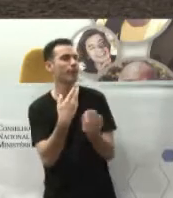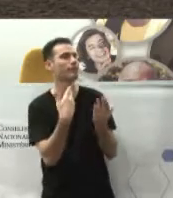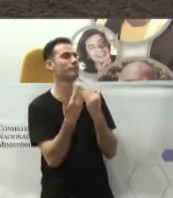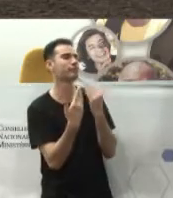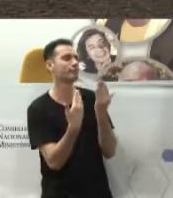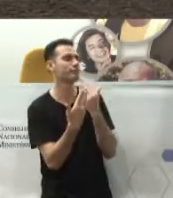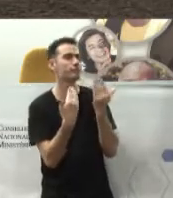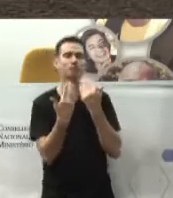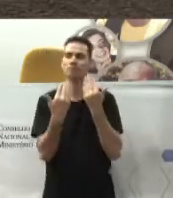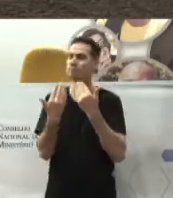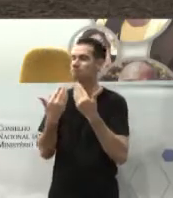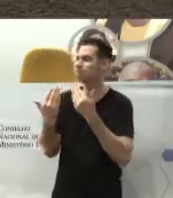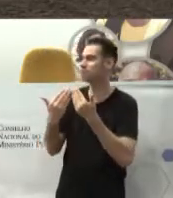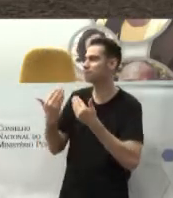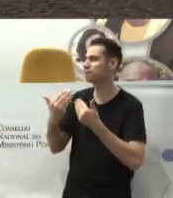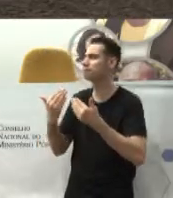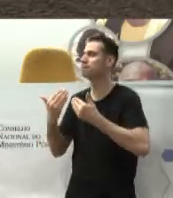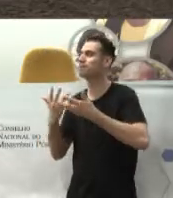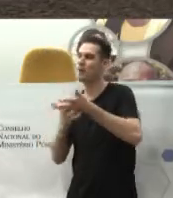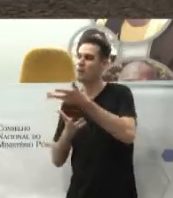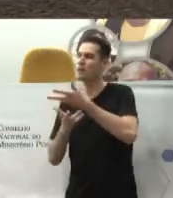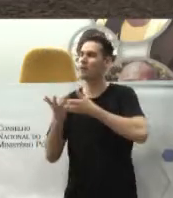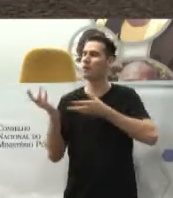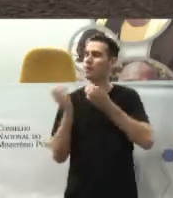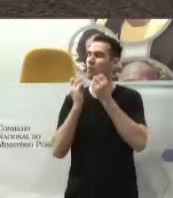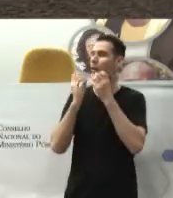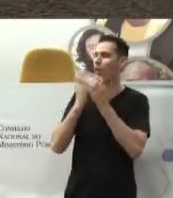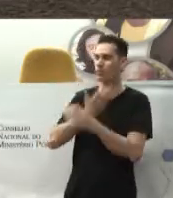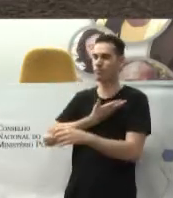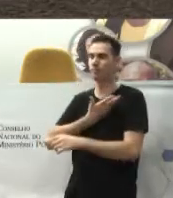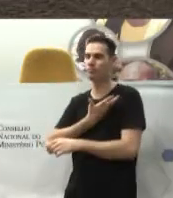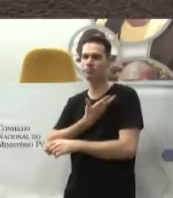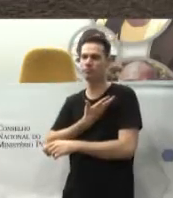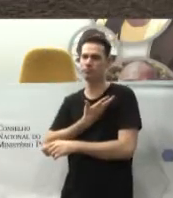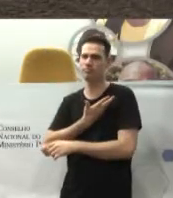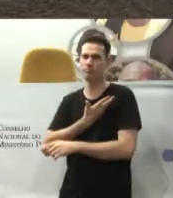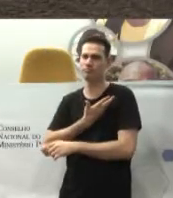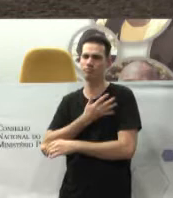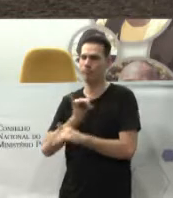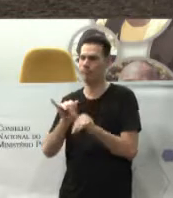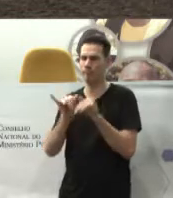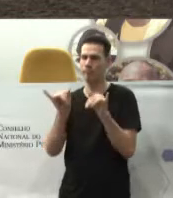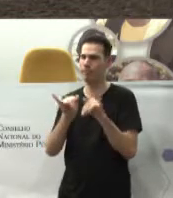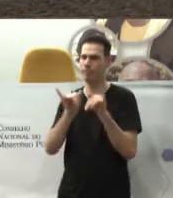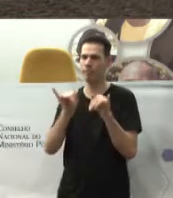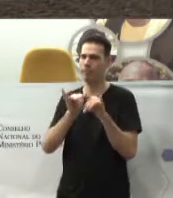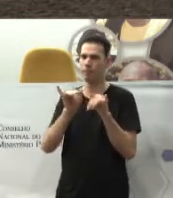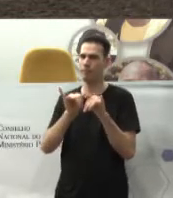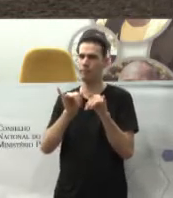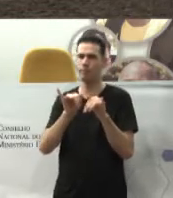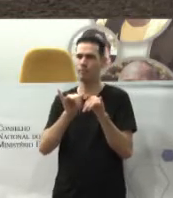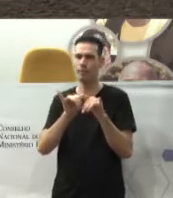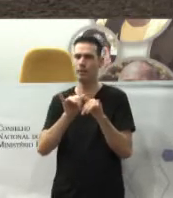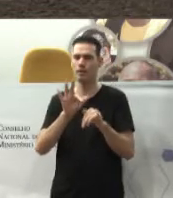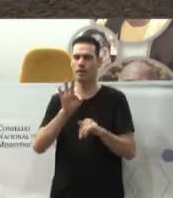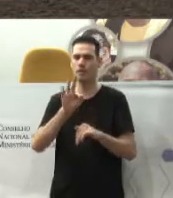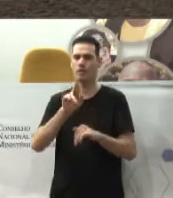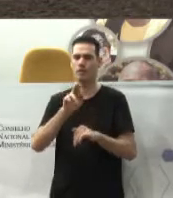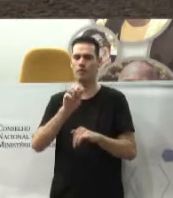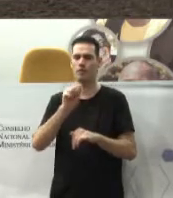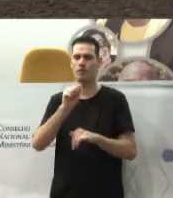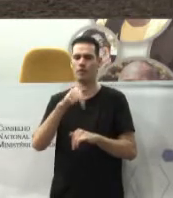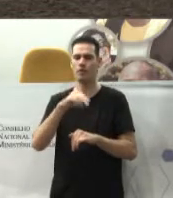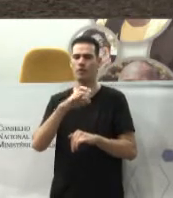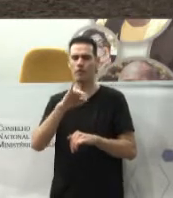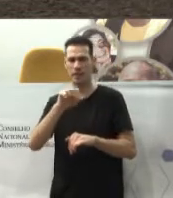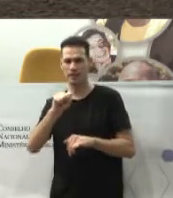de um certo jeito, tudo vai dar certo, todos seremos amigos. Isso é uma grande besteira. O que o Francis McGovern mostra